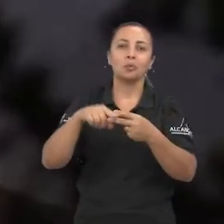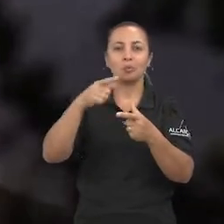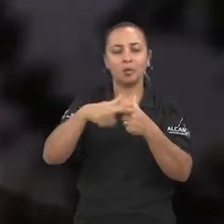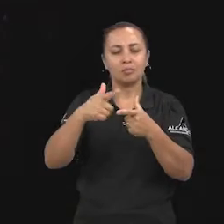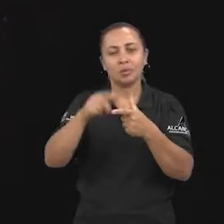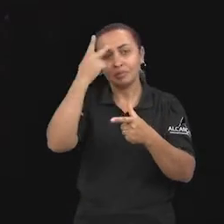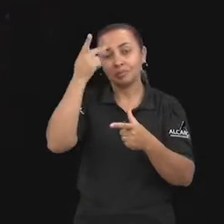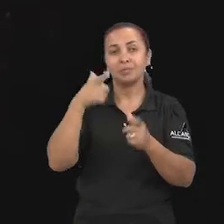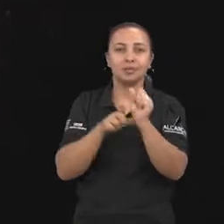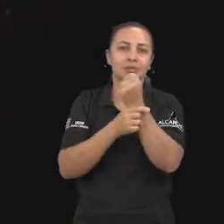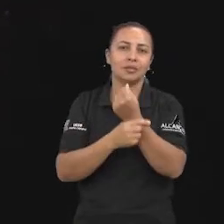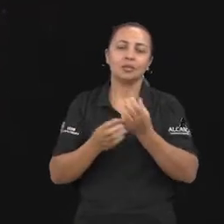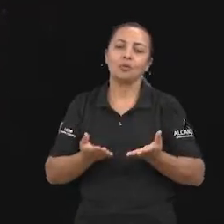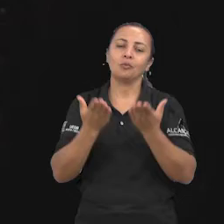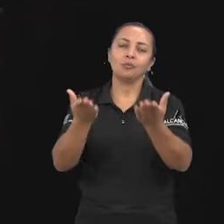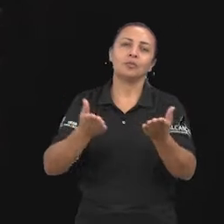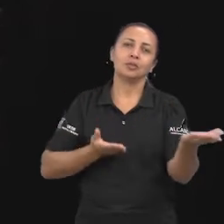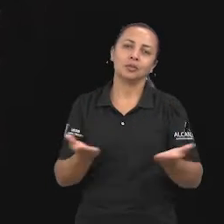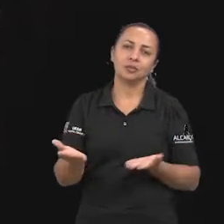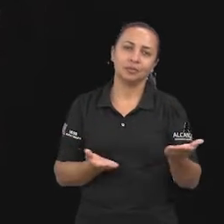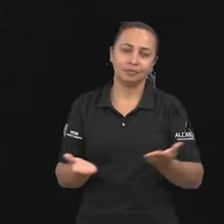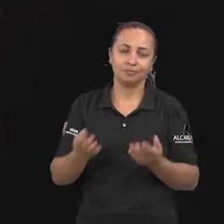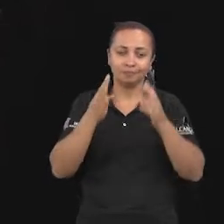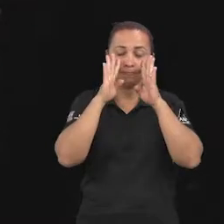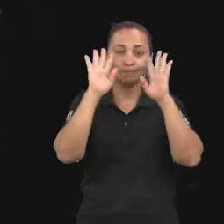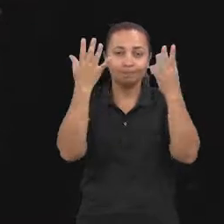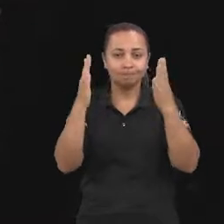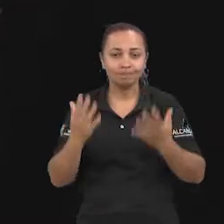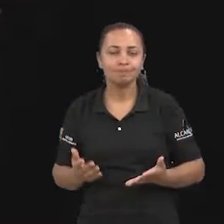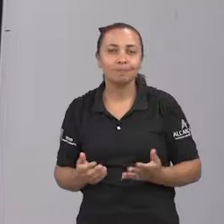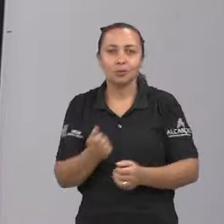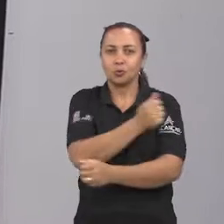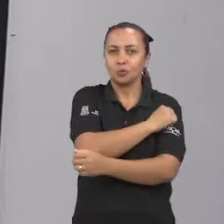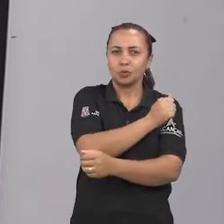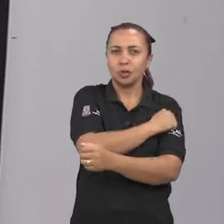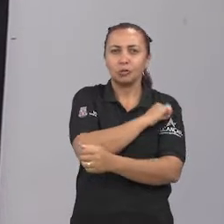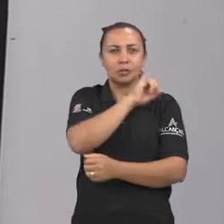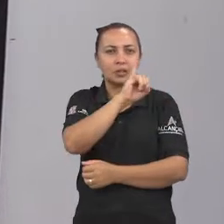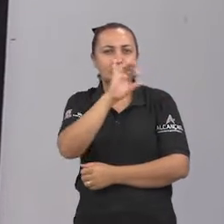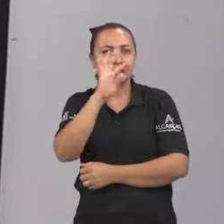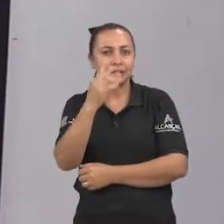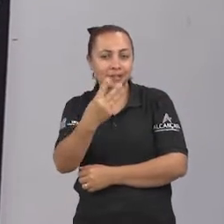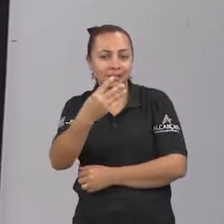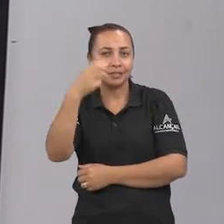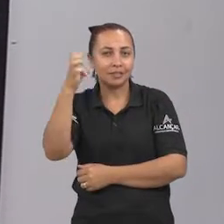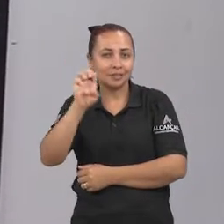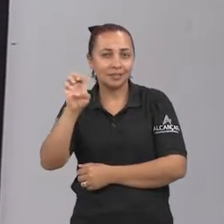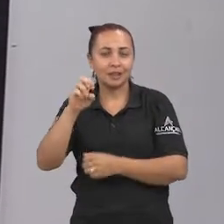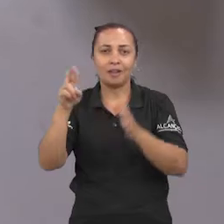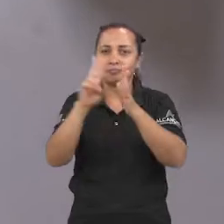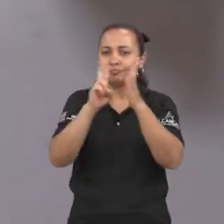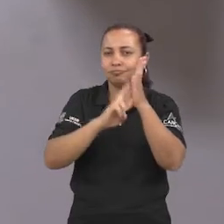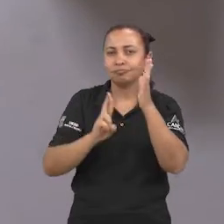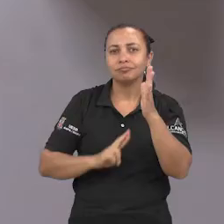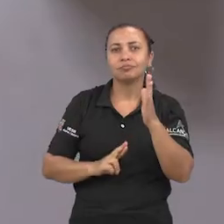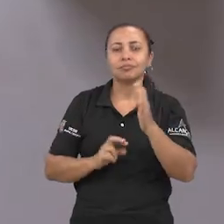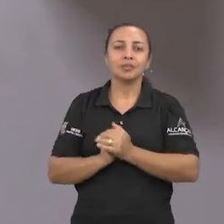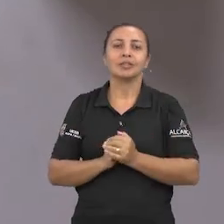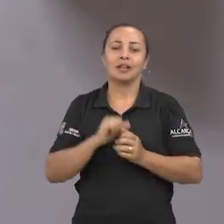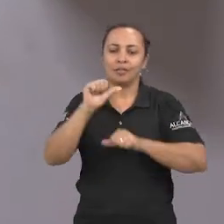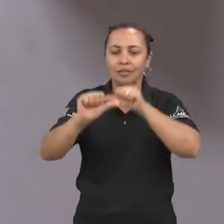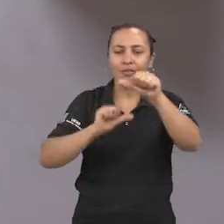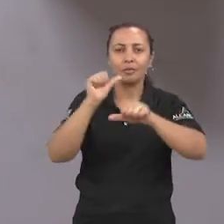garantir a oferta desse serviço. Foi a partir dessa análise que os estudantes do ramo I3E, da Universidade Federal do Recôncavo da